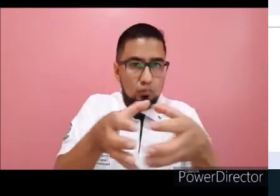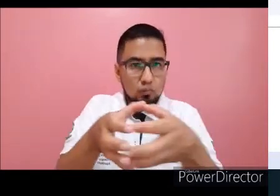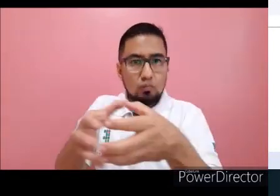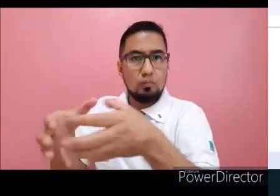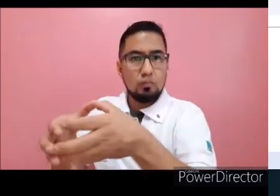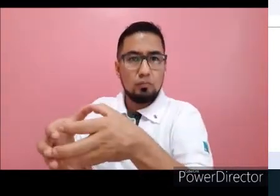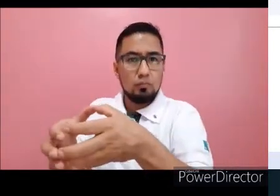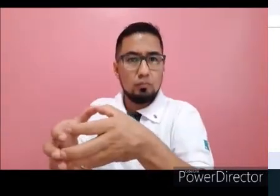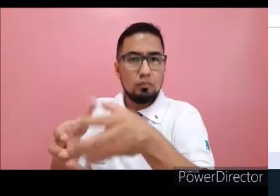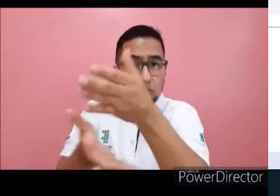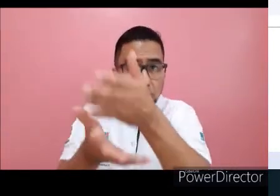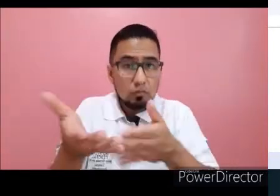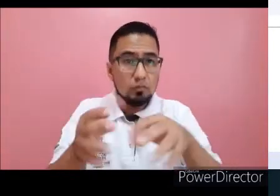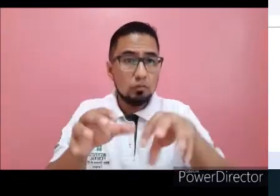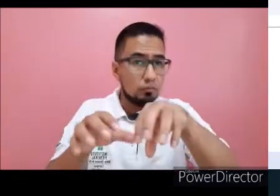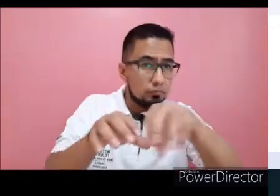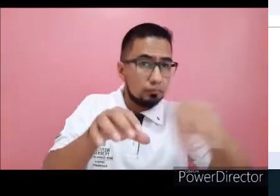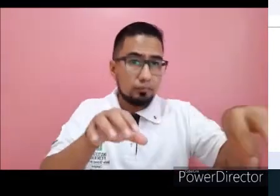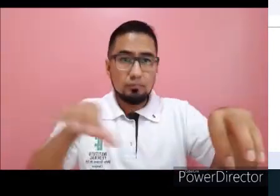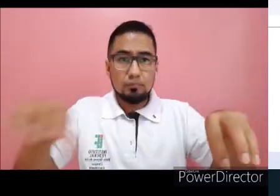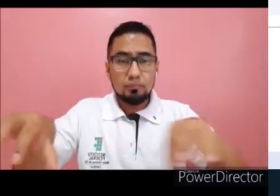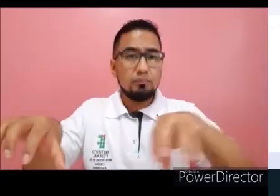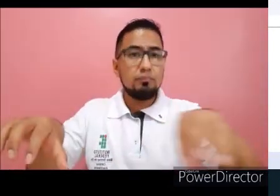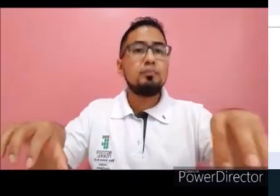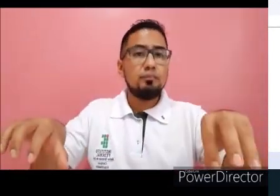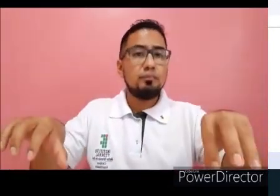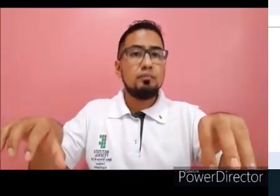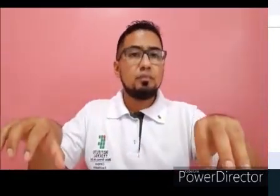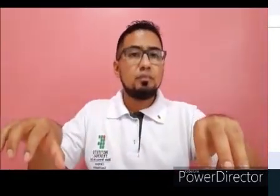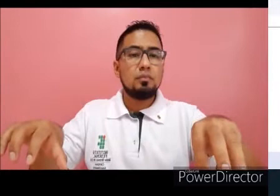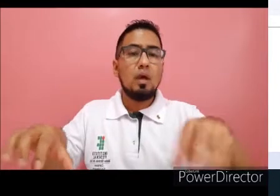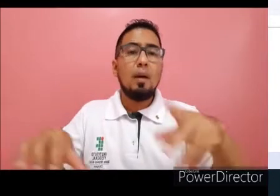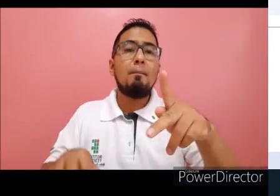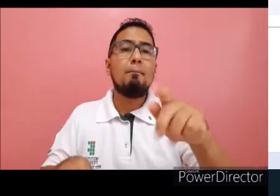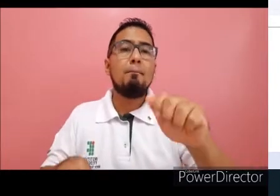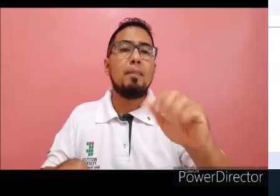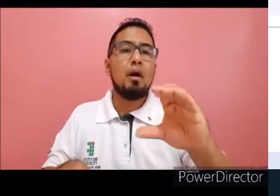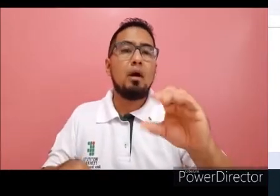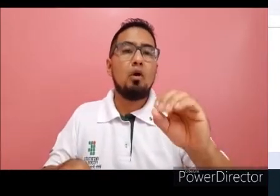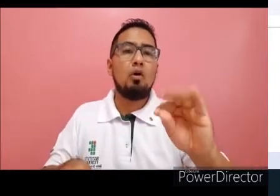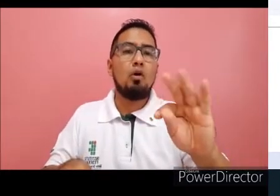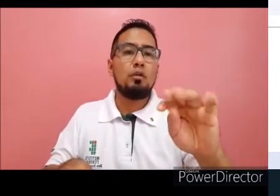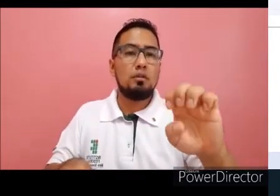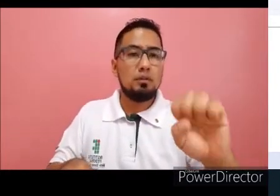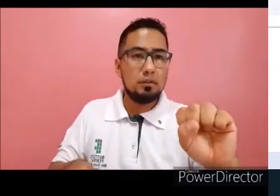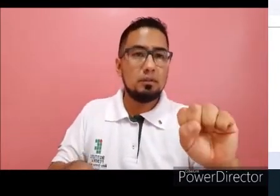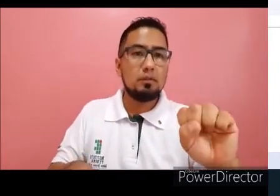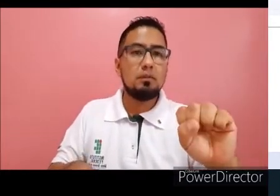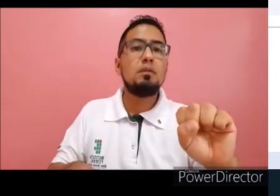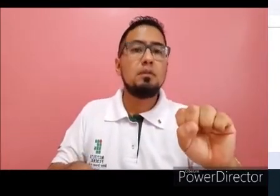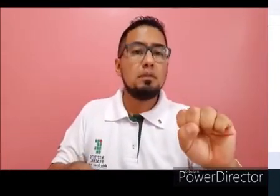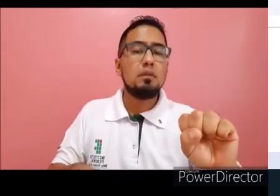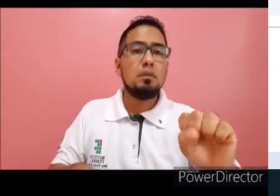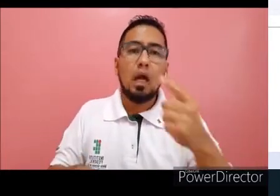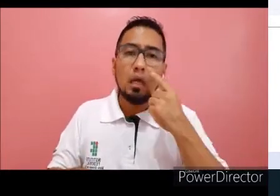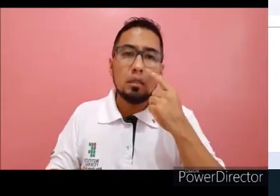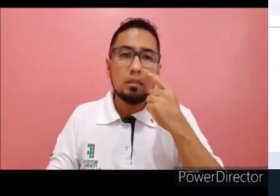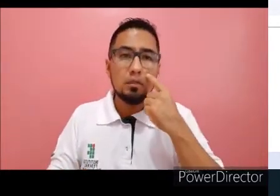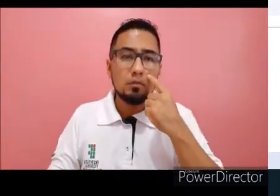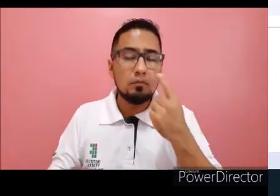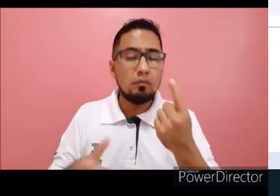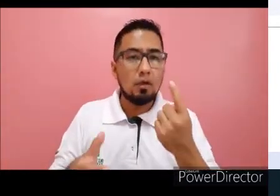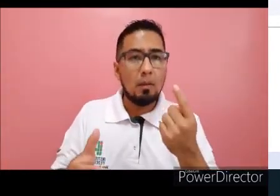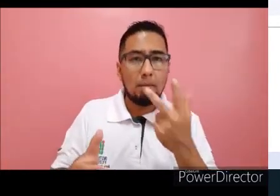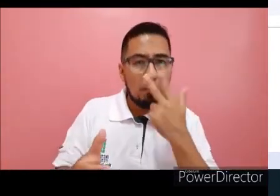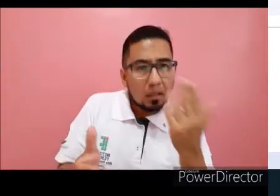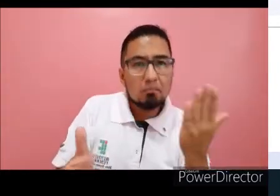em pacotes. Olha só, o que é pacotes? Faça simplesmente analogia com pastas,